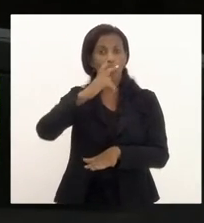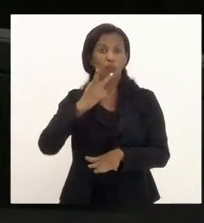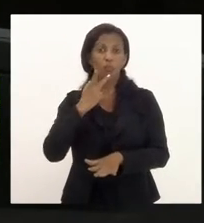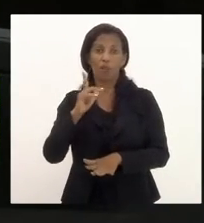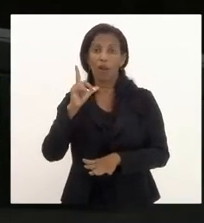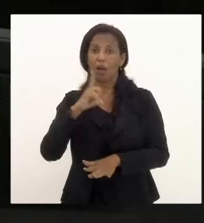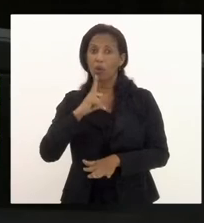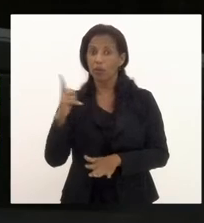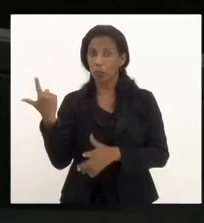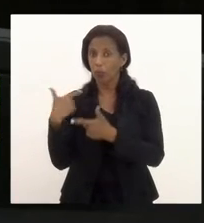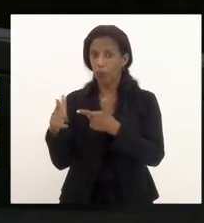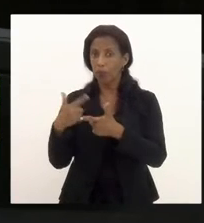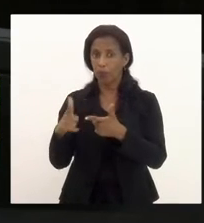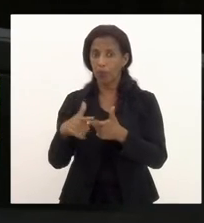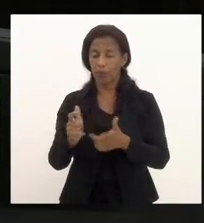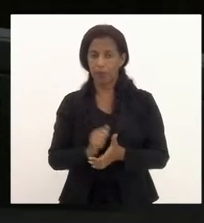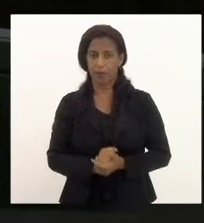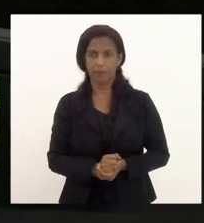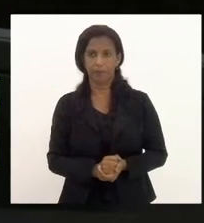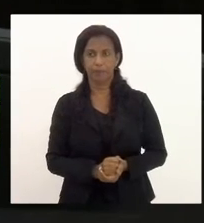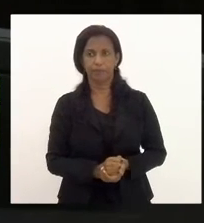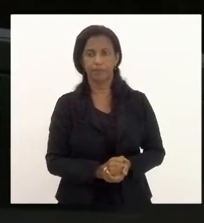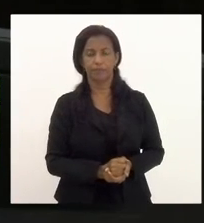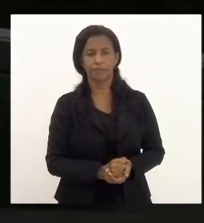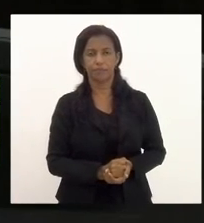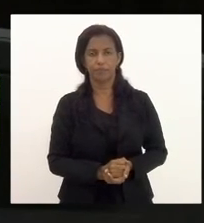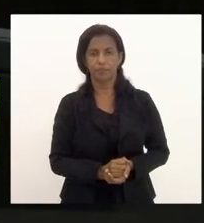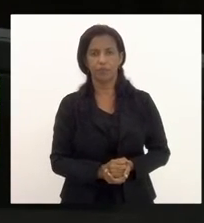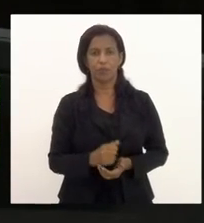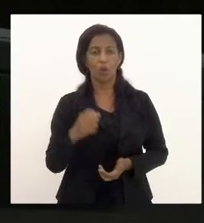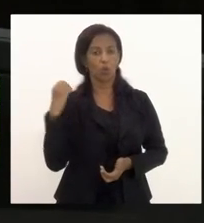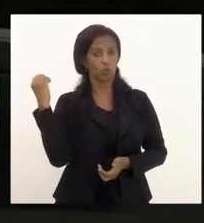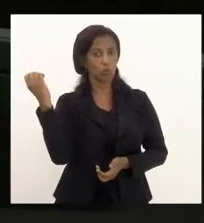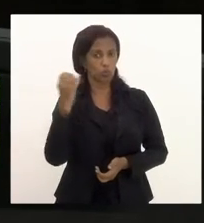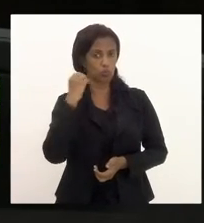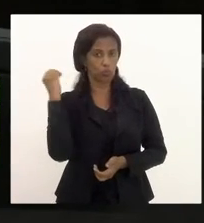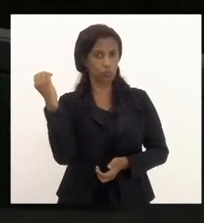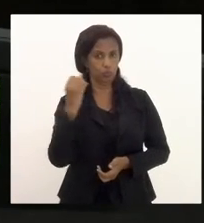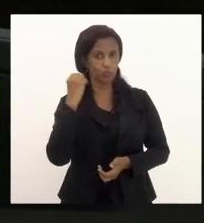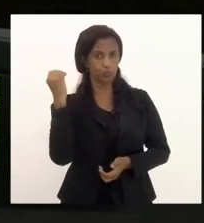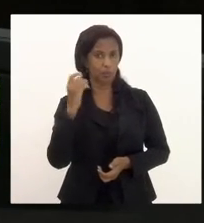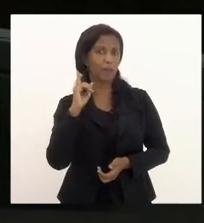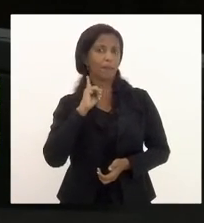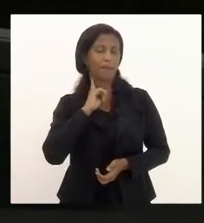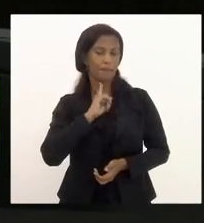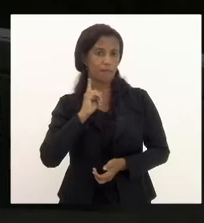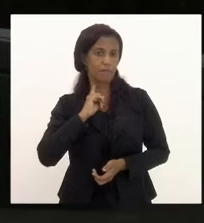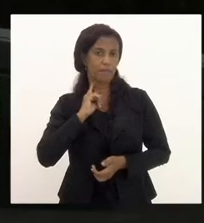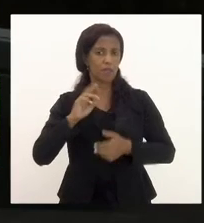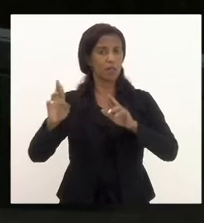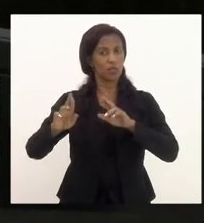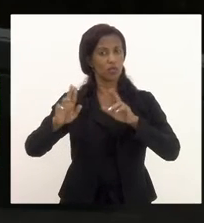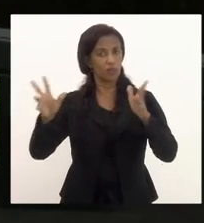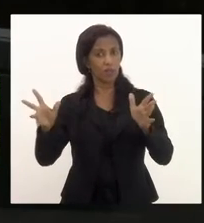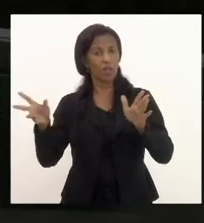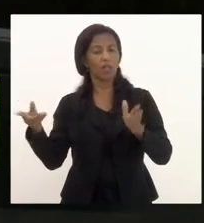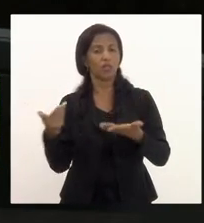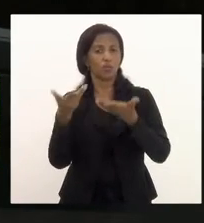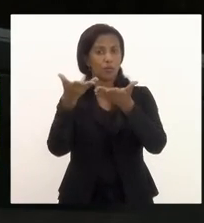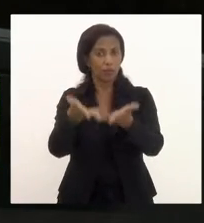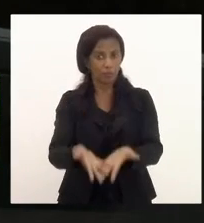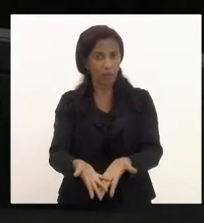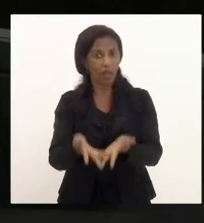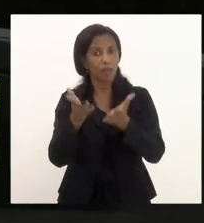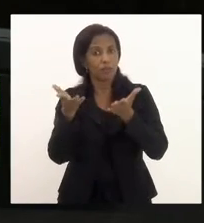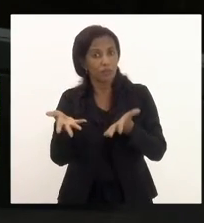citar os que estão com problema né o Rio Grande do Sul Minas diferente do que foi colocado aqui